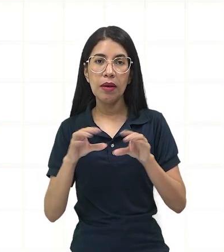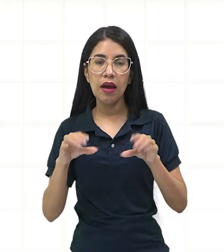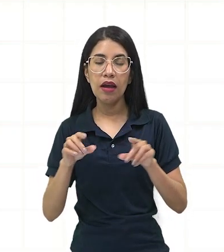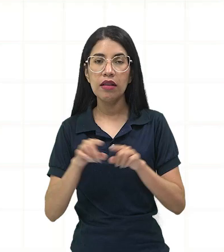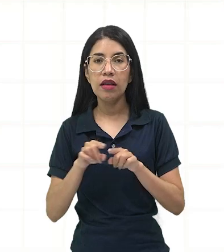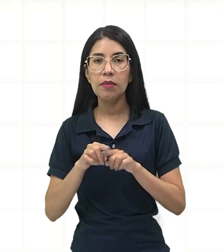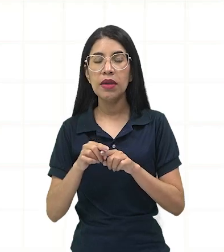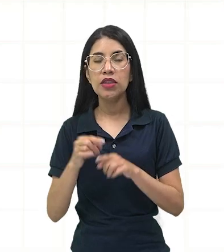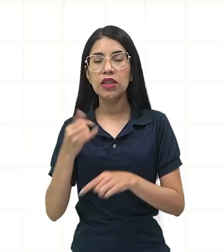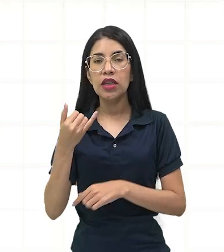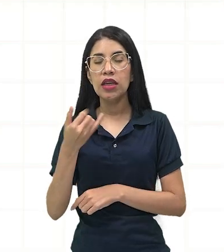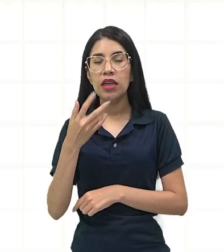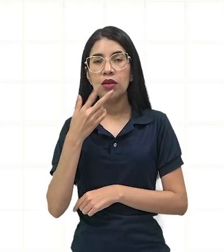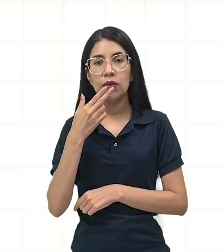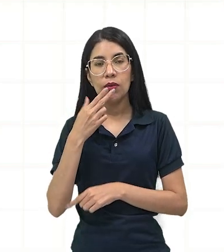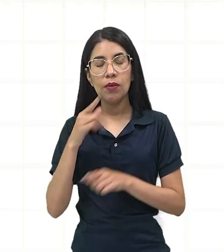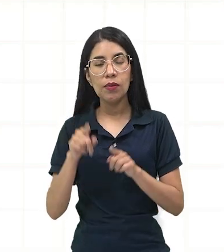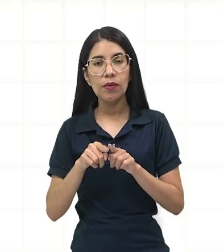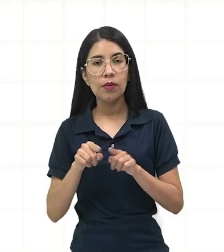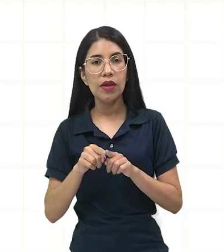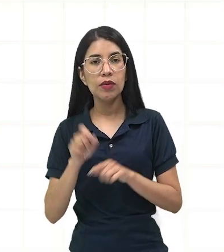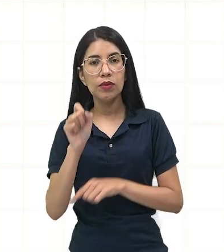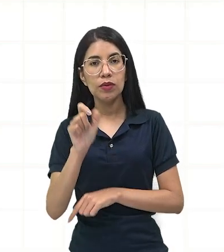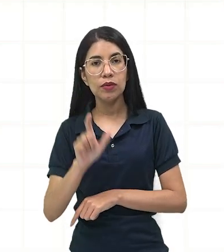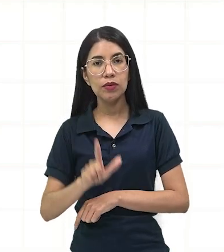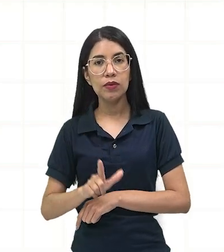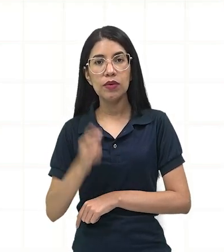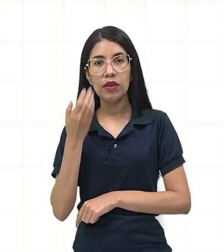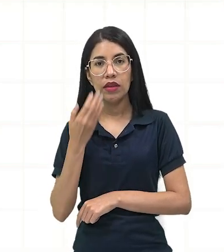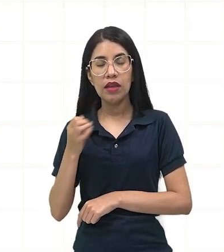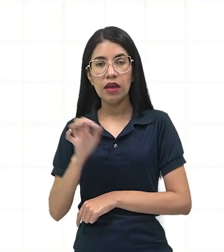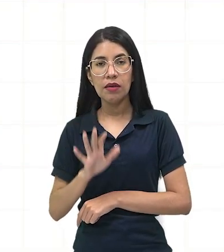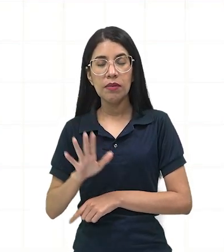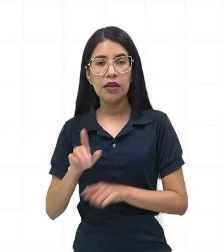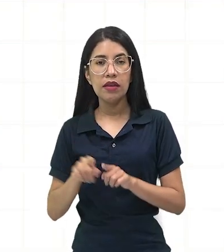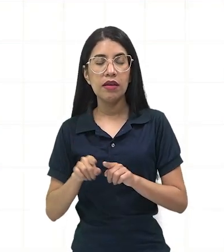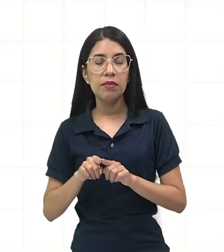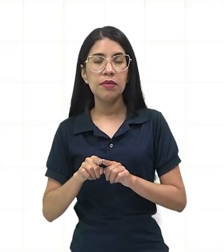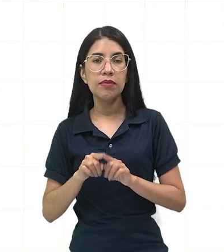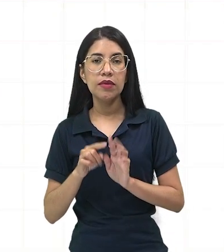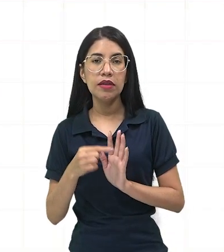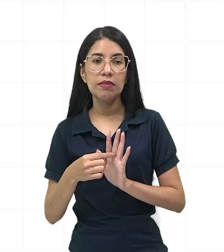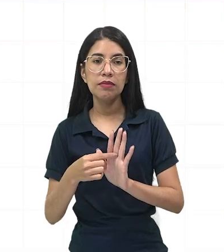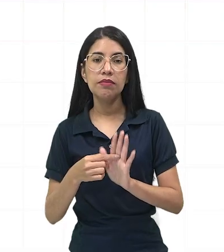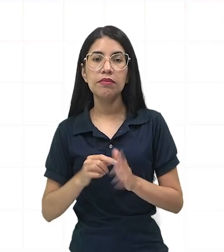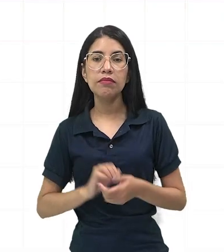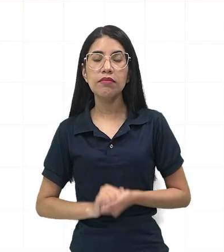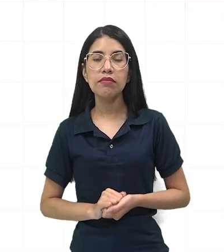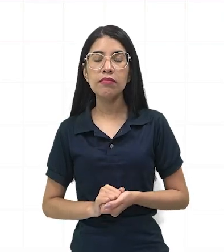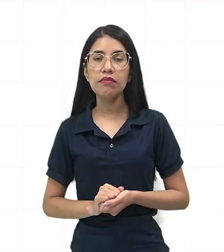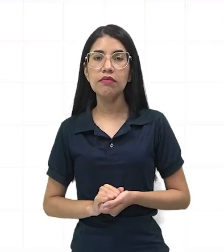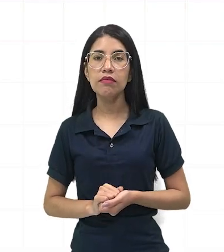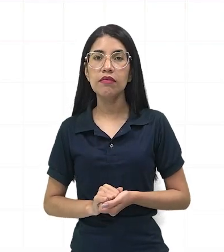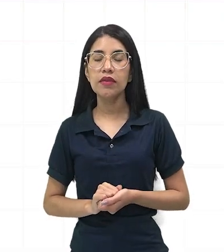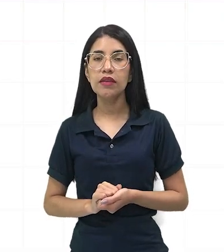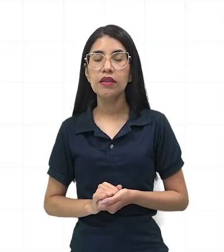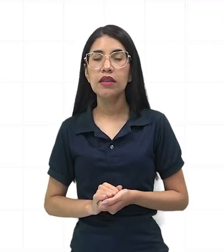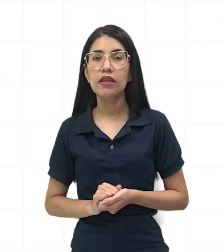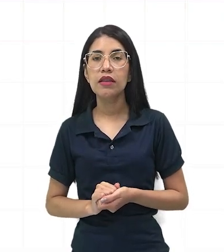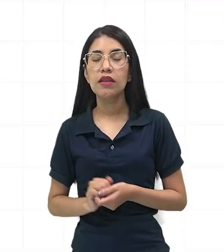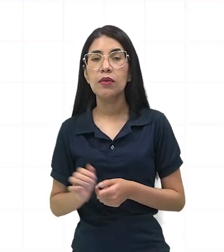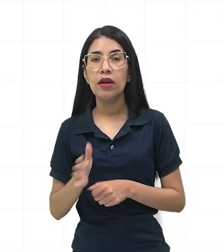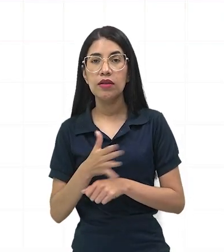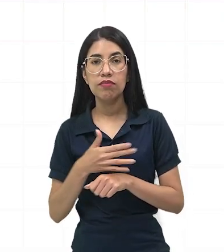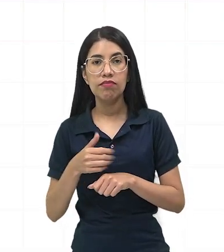na região sul, como vocês podem visualizar o restante do texto agora. Então, aí as colônias do sul, por conta do